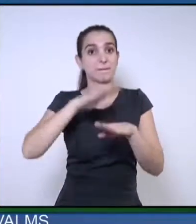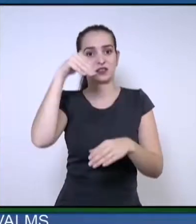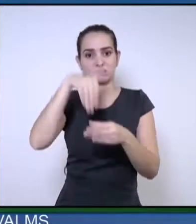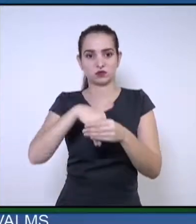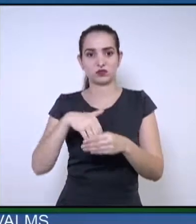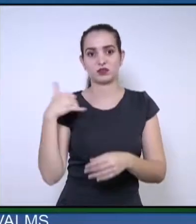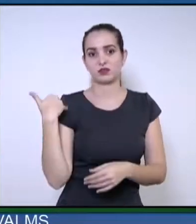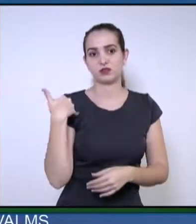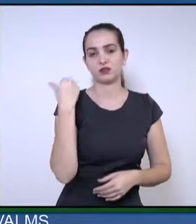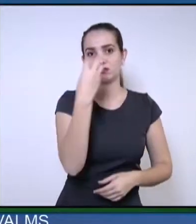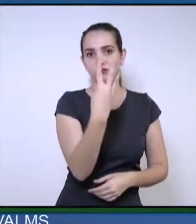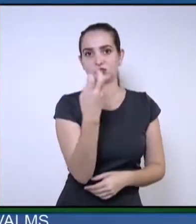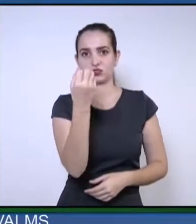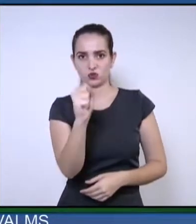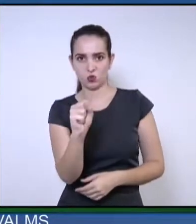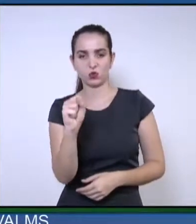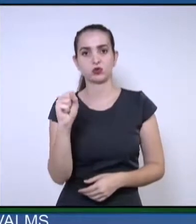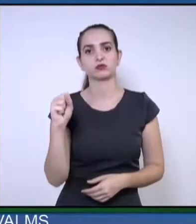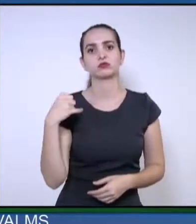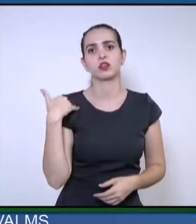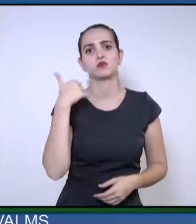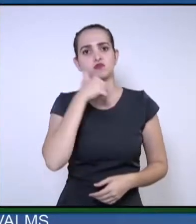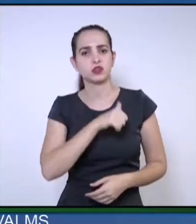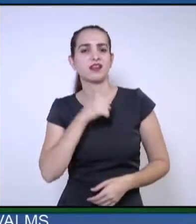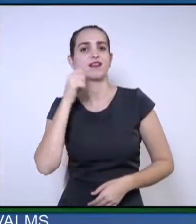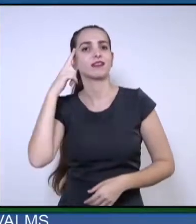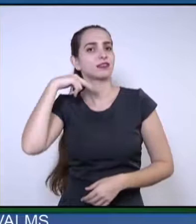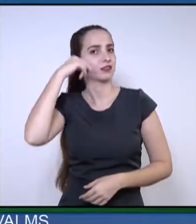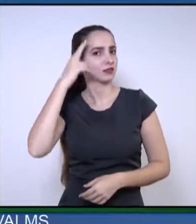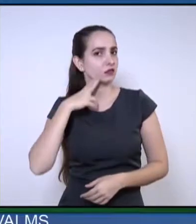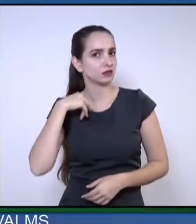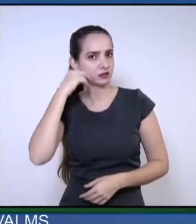de 38 anos de idade, mulher, negra,